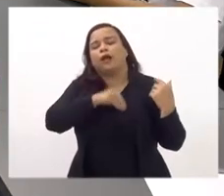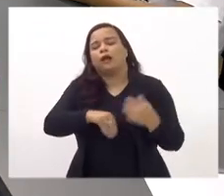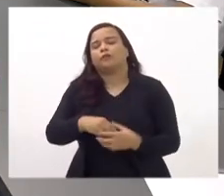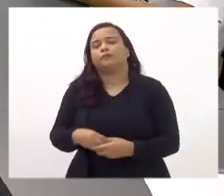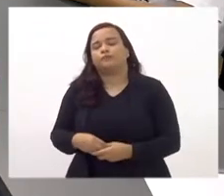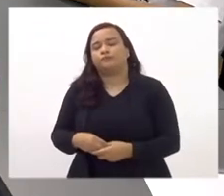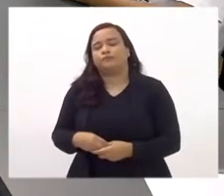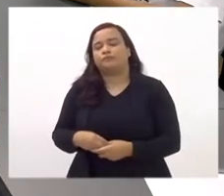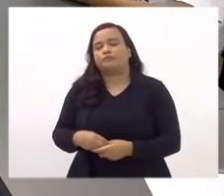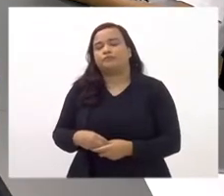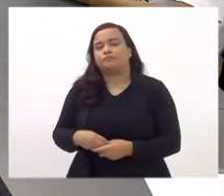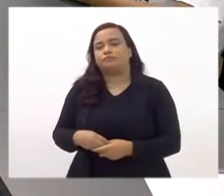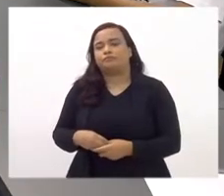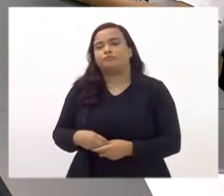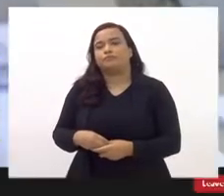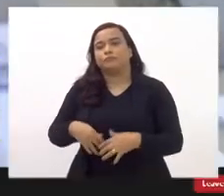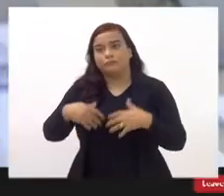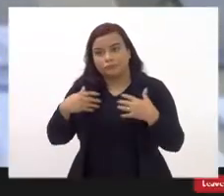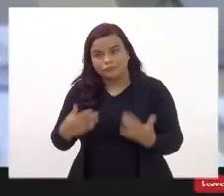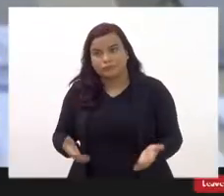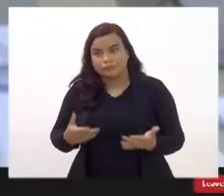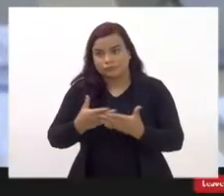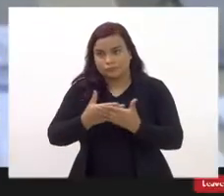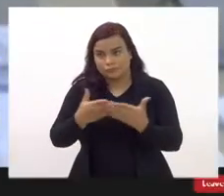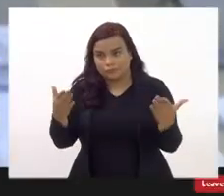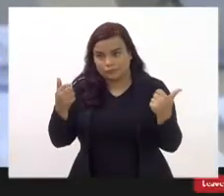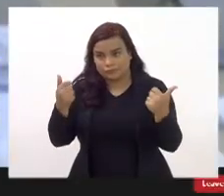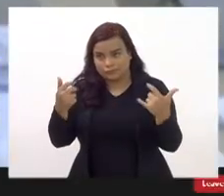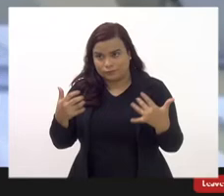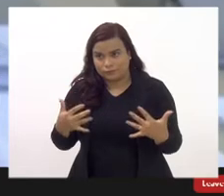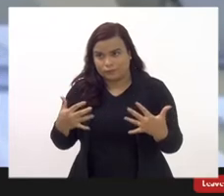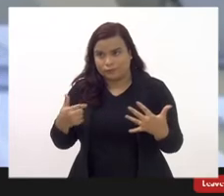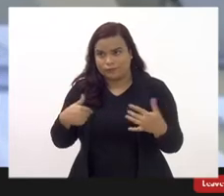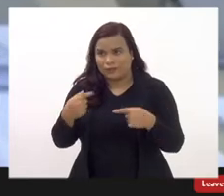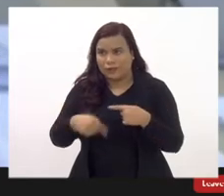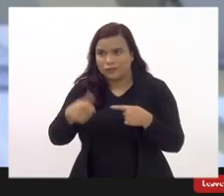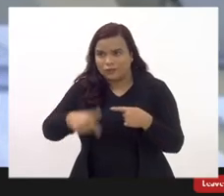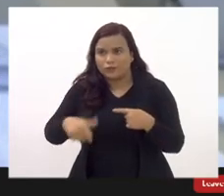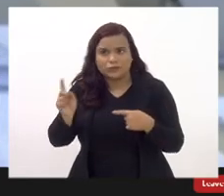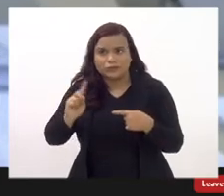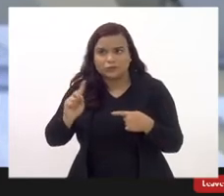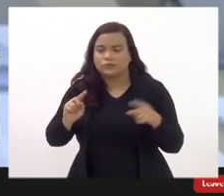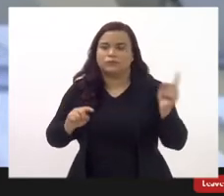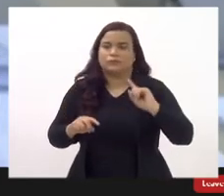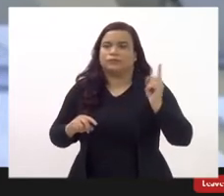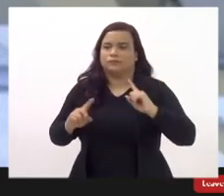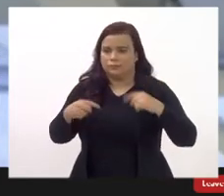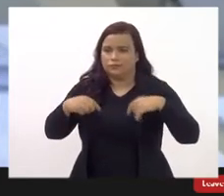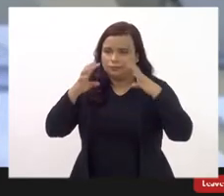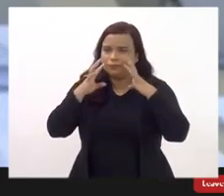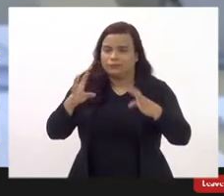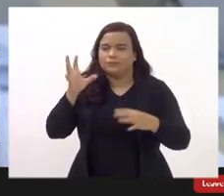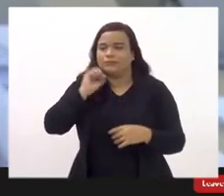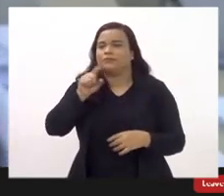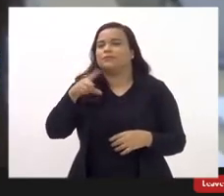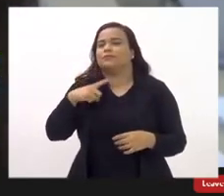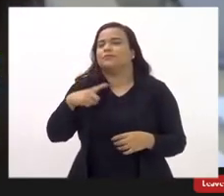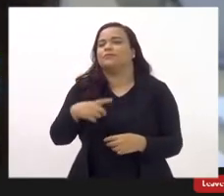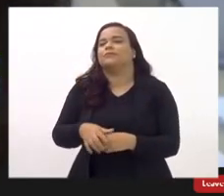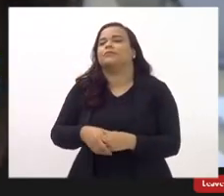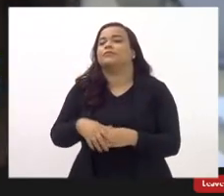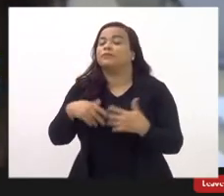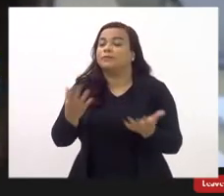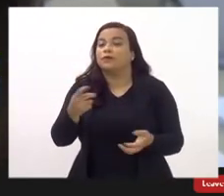Tá, então, destes, eu caí de novo, não? Não, estamos te ouvindo. Não. E